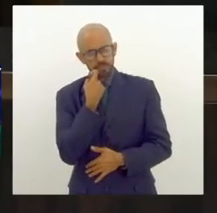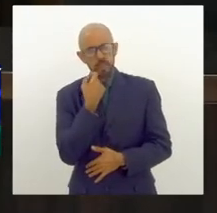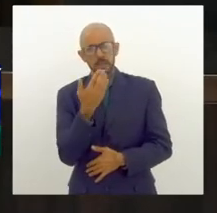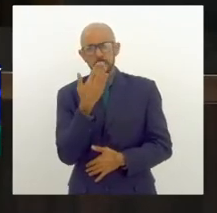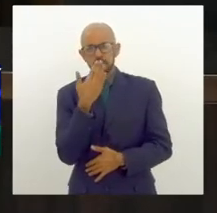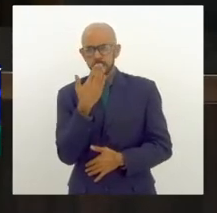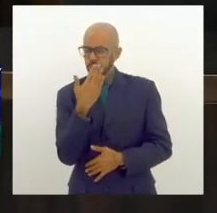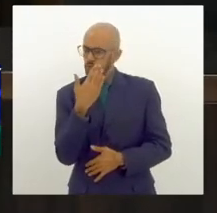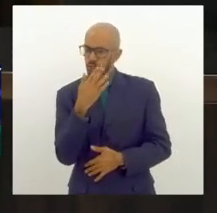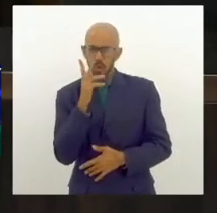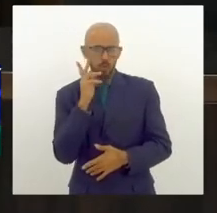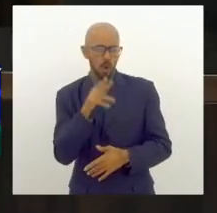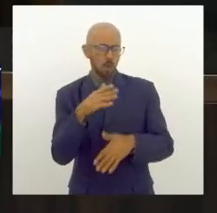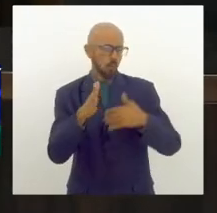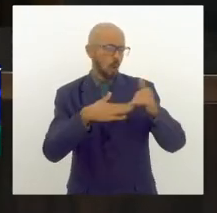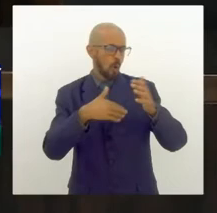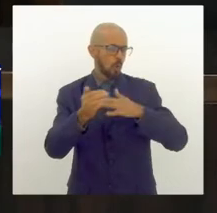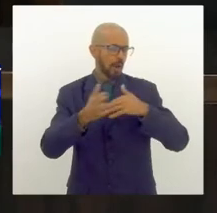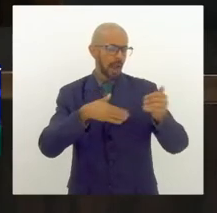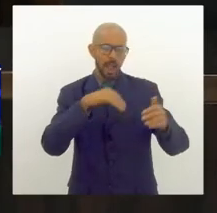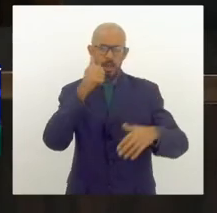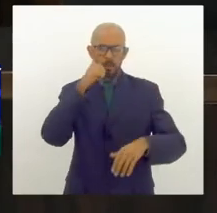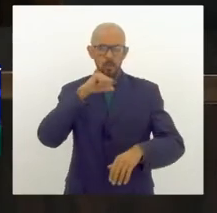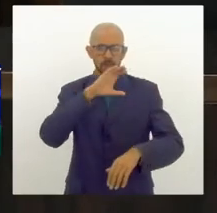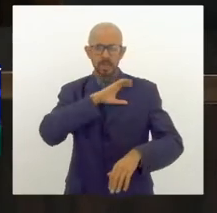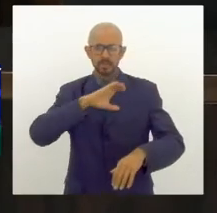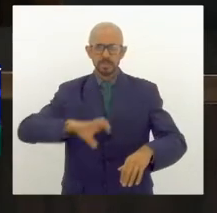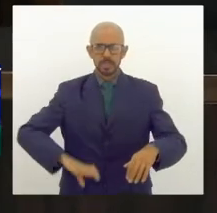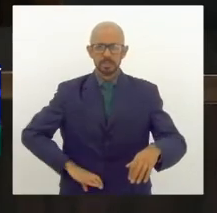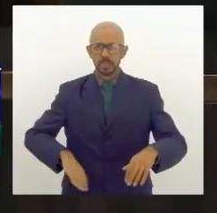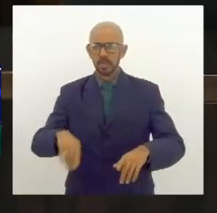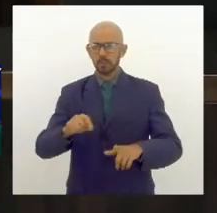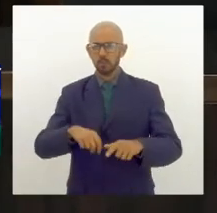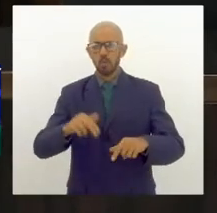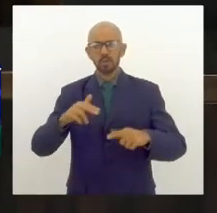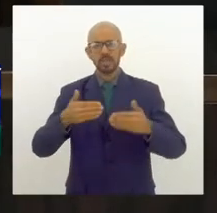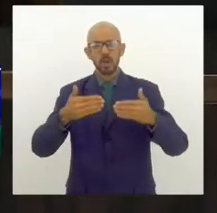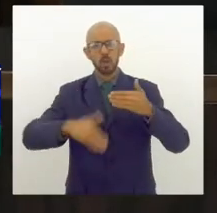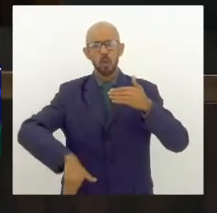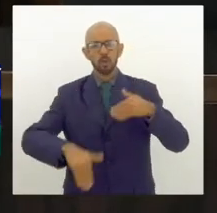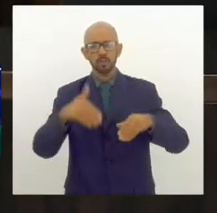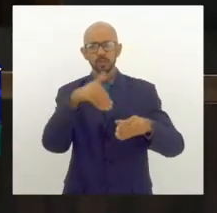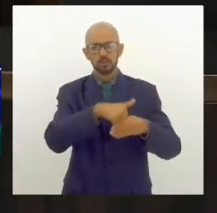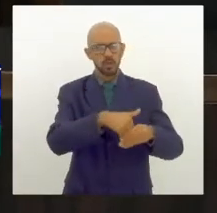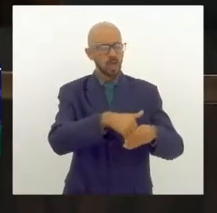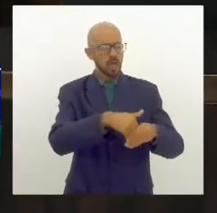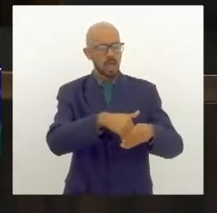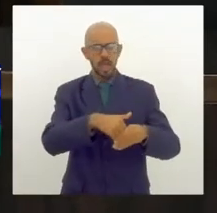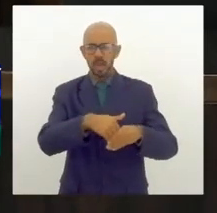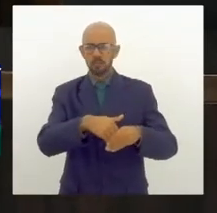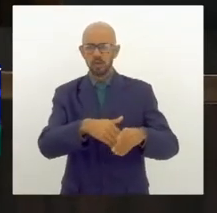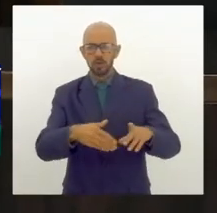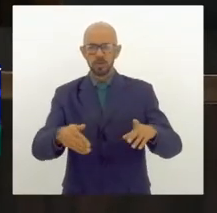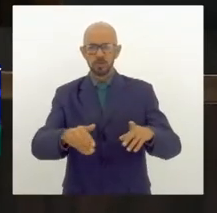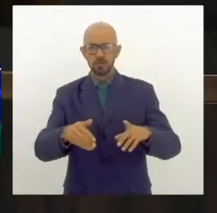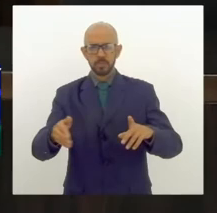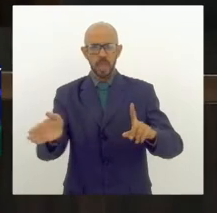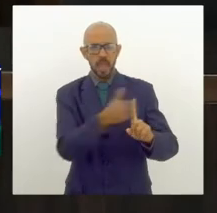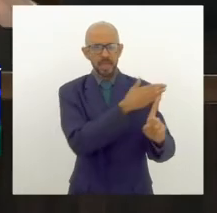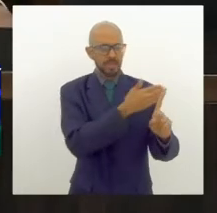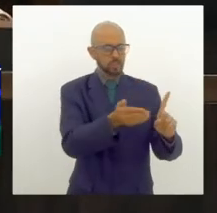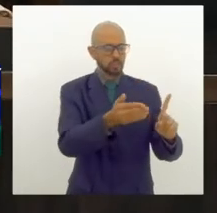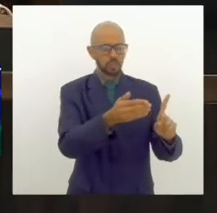como qualquer cidadã, e, por ser contrária ao que estava sendo votado, ela foi agredida por um homem que se